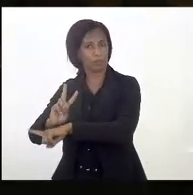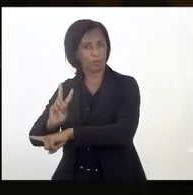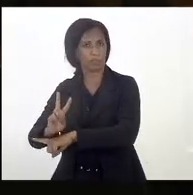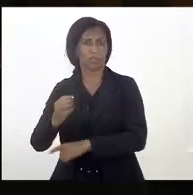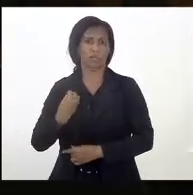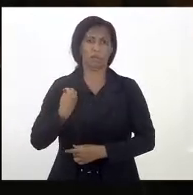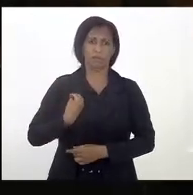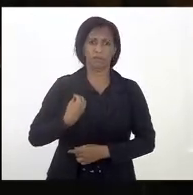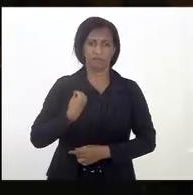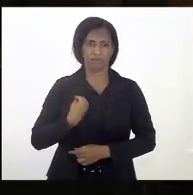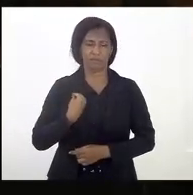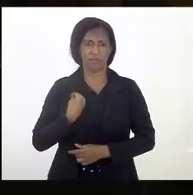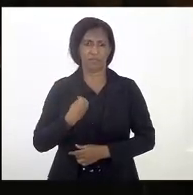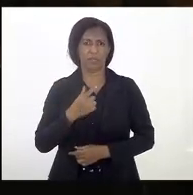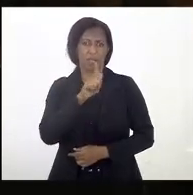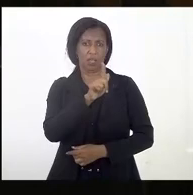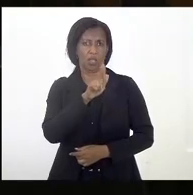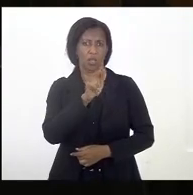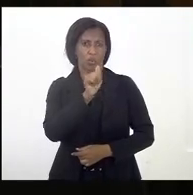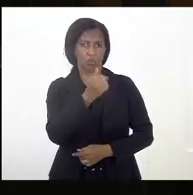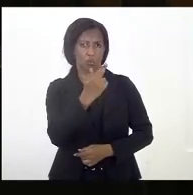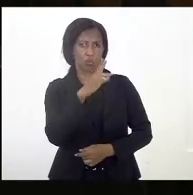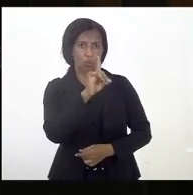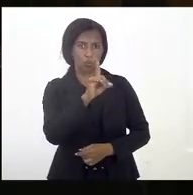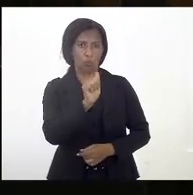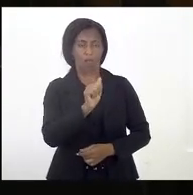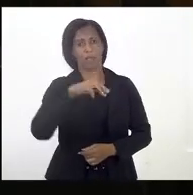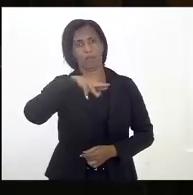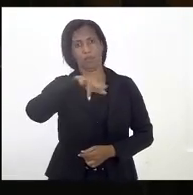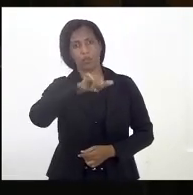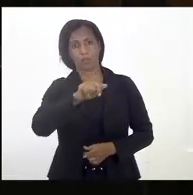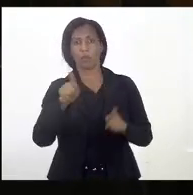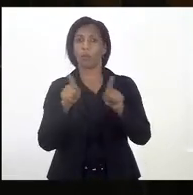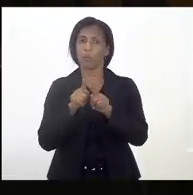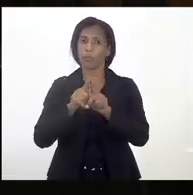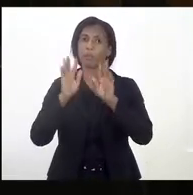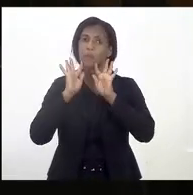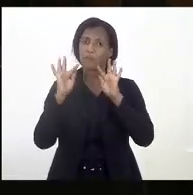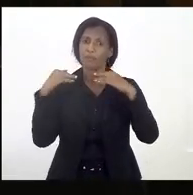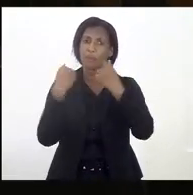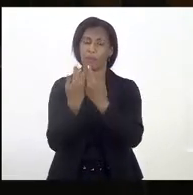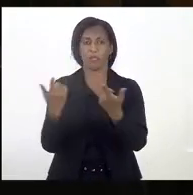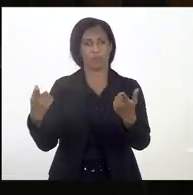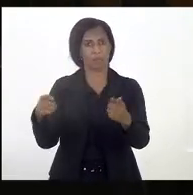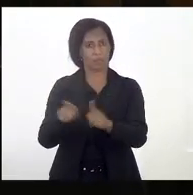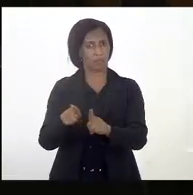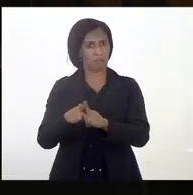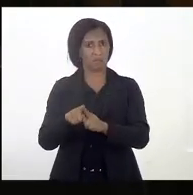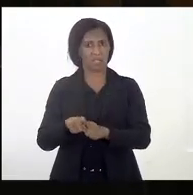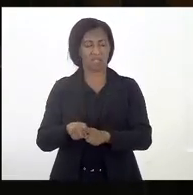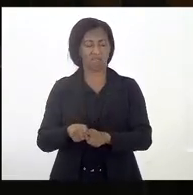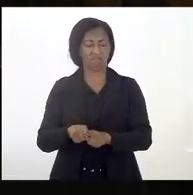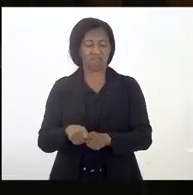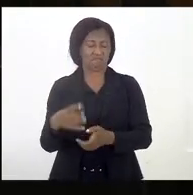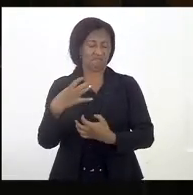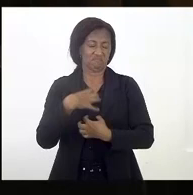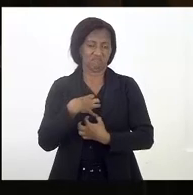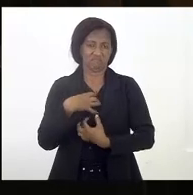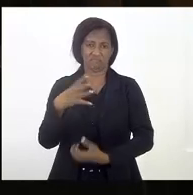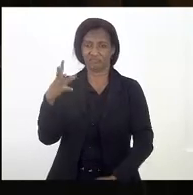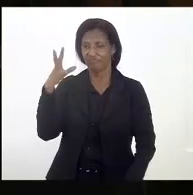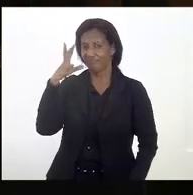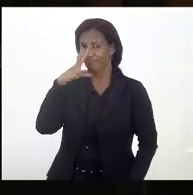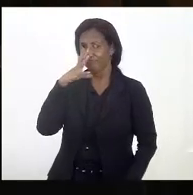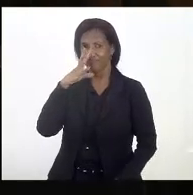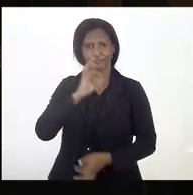as suas vidas e integridade não só deles próprios uma conta das suas famílias também não me causa nenhum espanto de para te ajuda